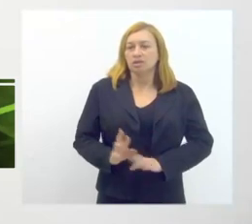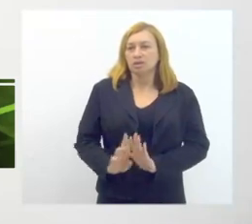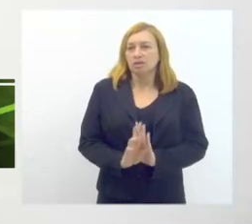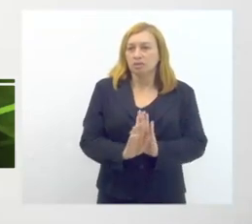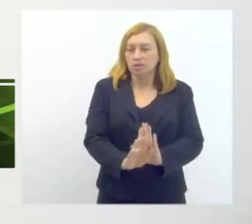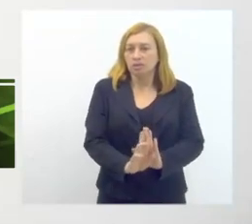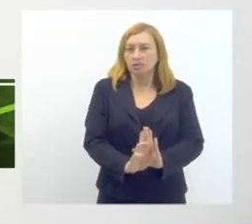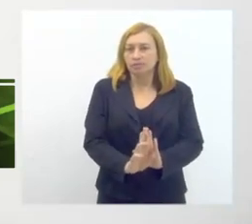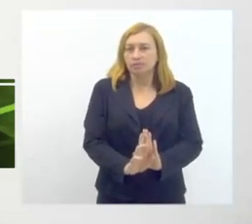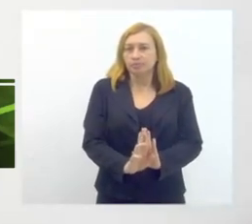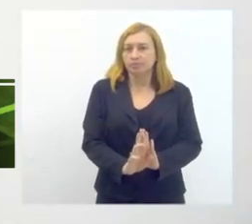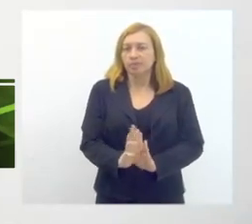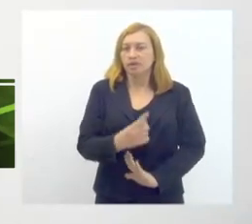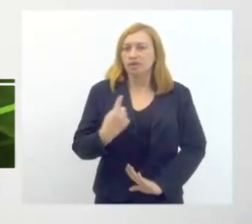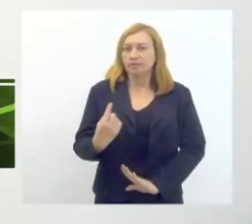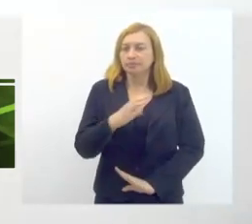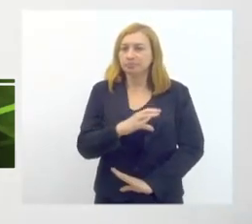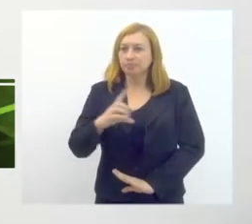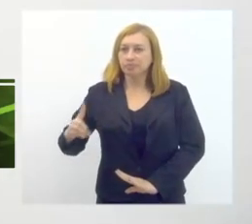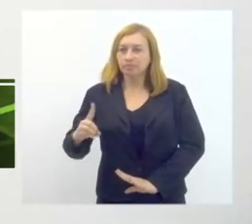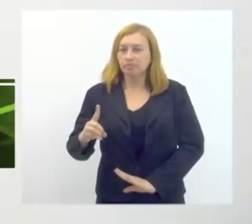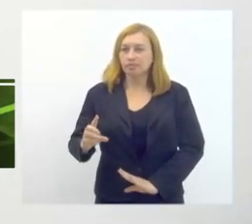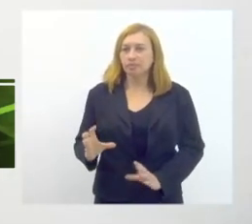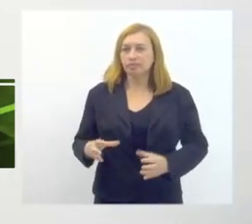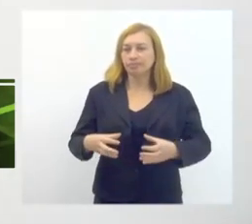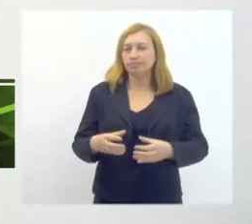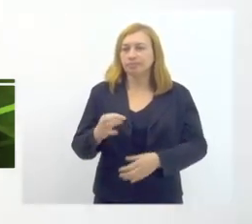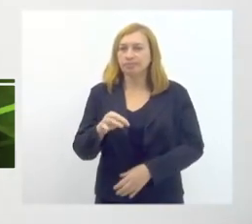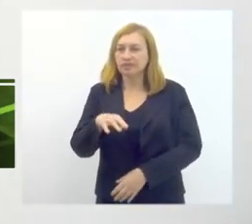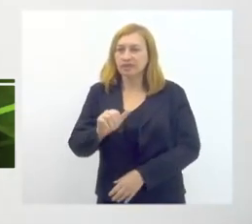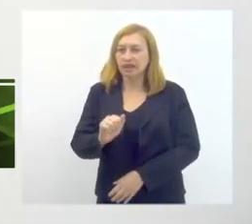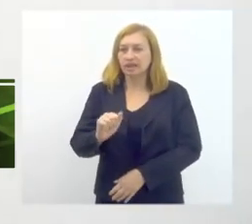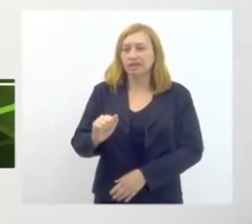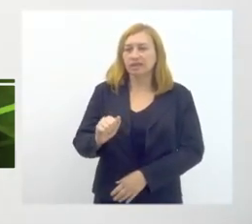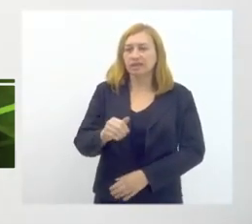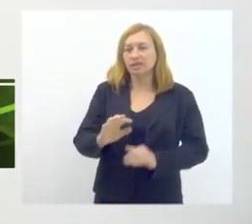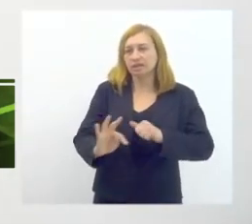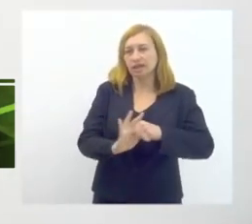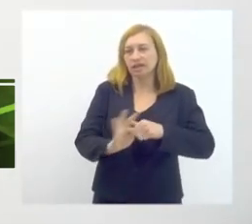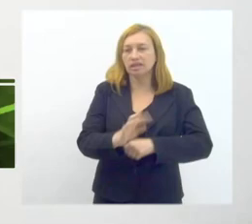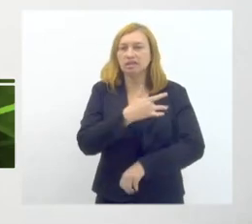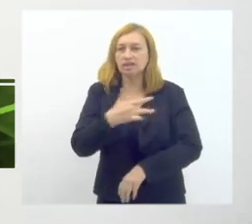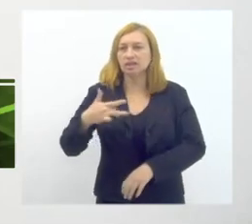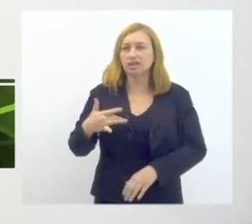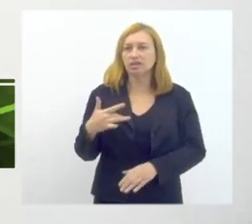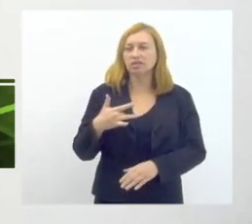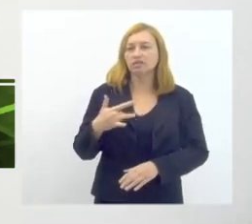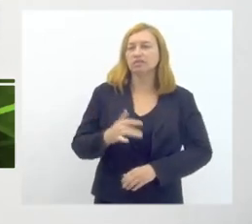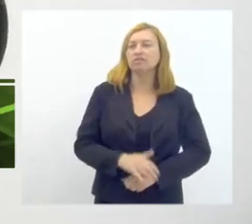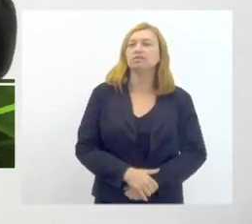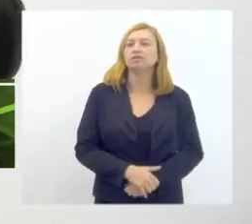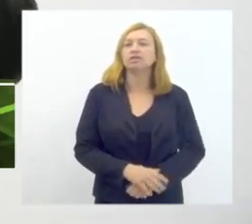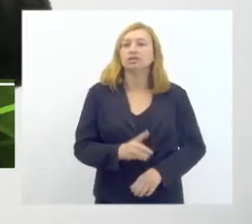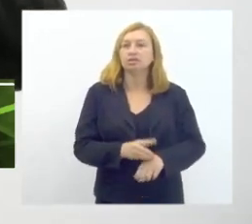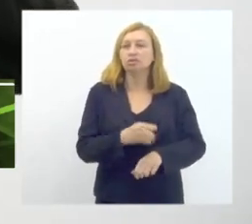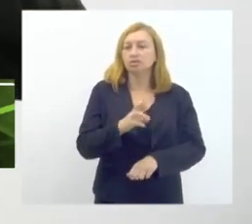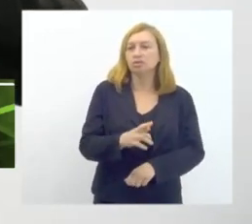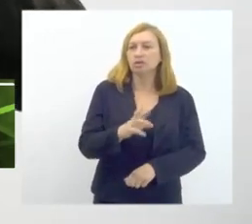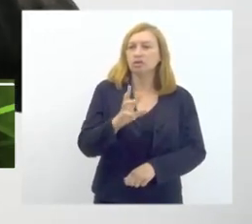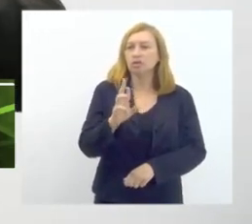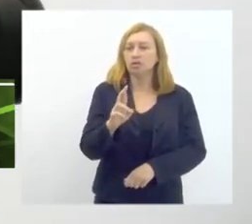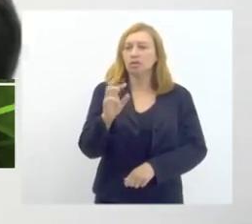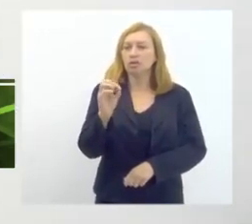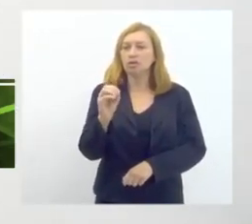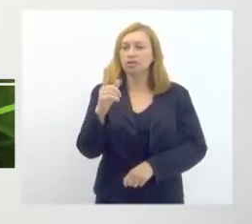representada pela nossa coordenadora da Câmara Técnica de Saúde da Frente Parlamentar e secretária executiva do CISBAF, doutora Rosângela Belo. Por